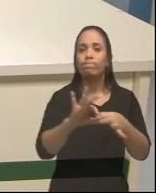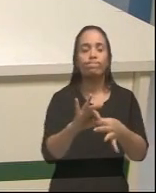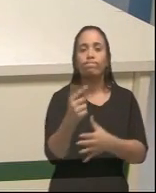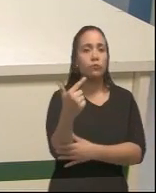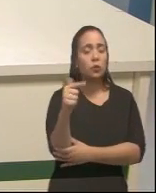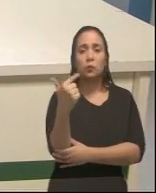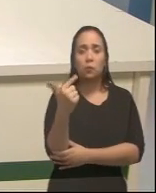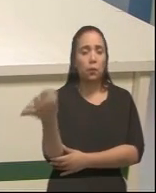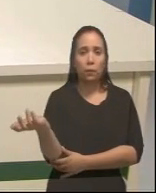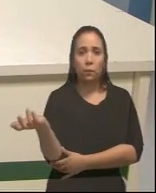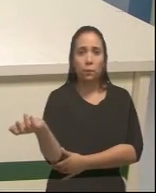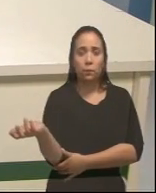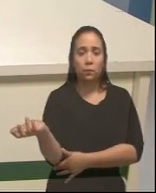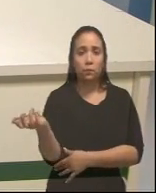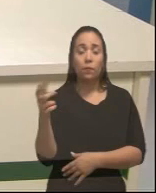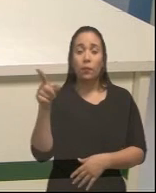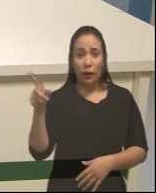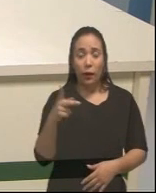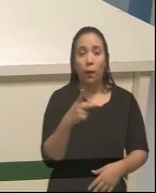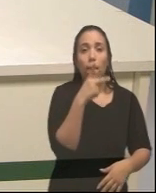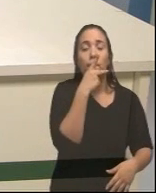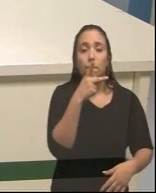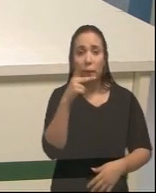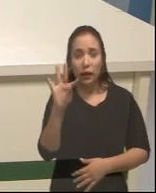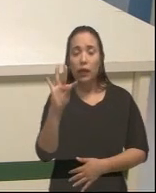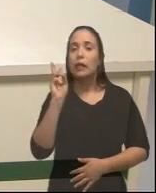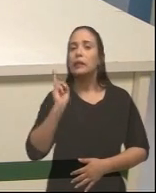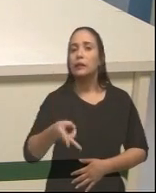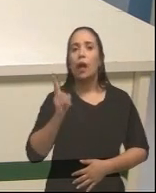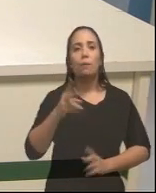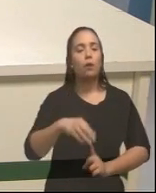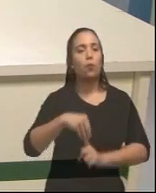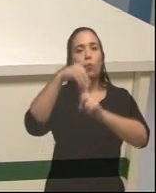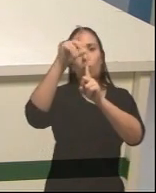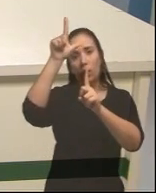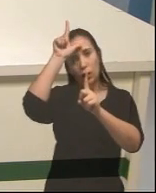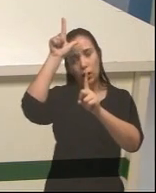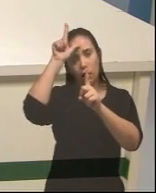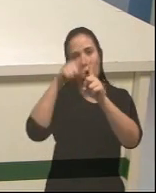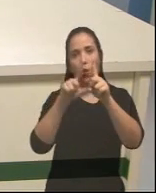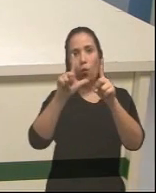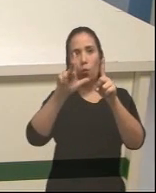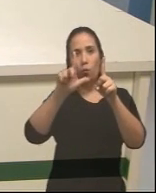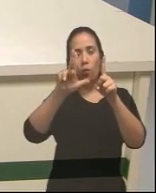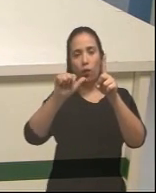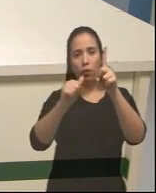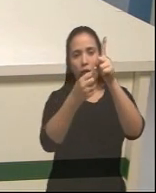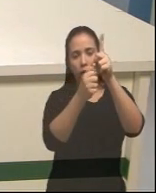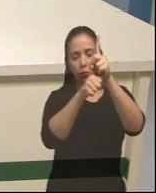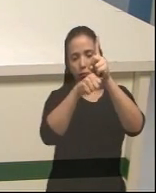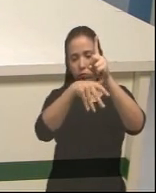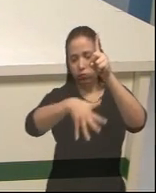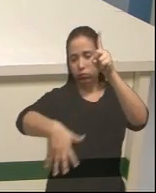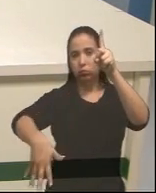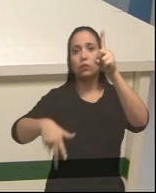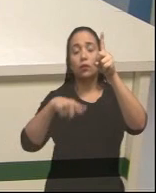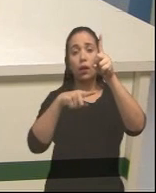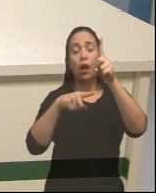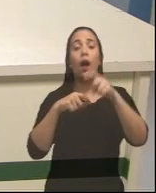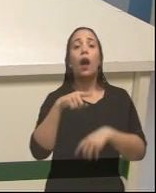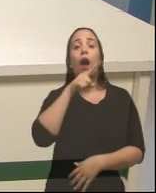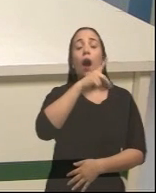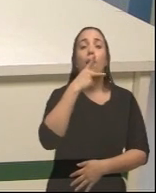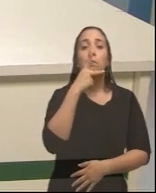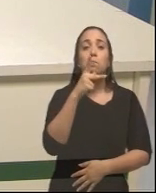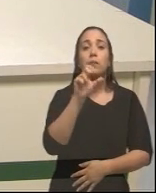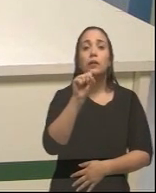PT desune e une no final, né? Não, o PT porque sempre teve uma liderança que acabava unificando todos, que é o Lula. E esse papel que era para ser do PSDB,